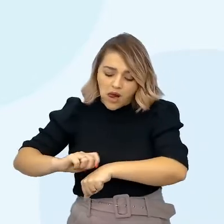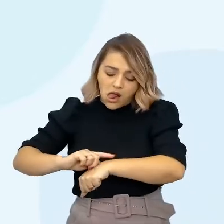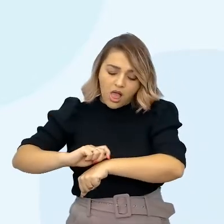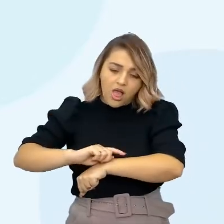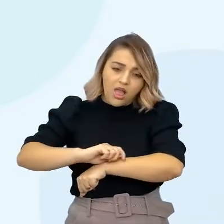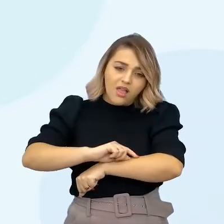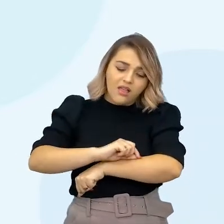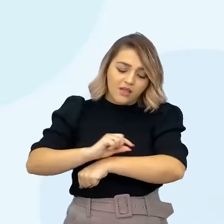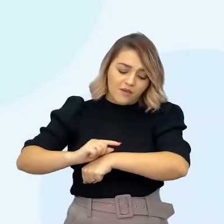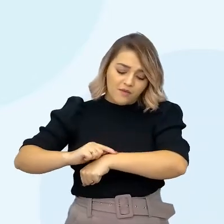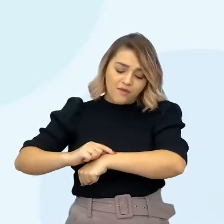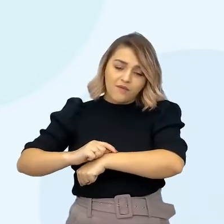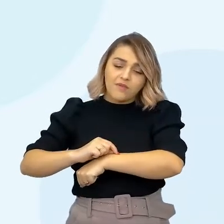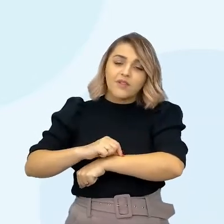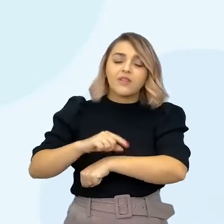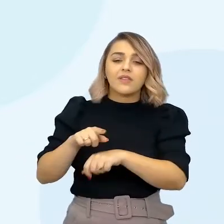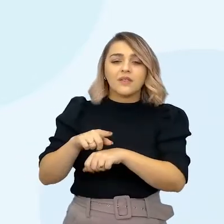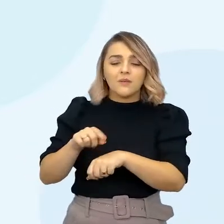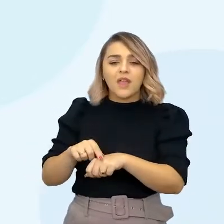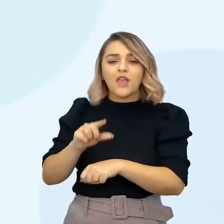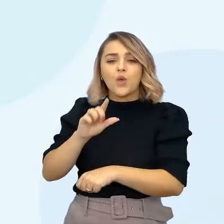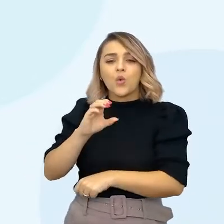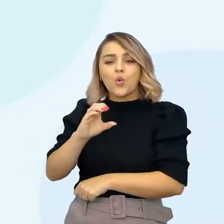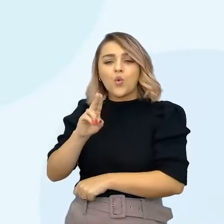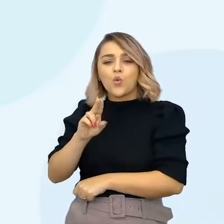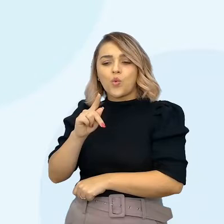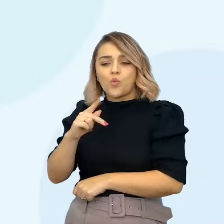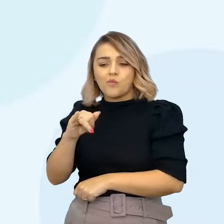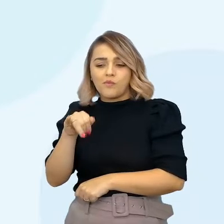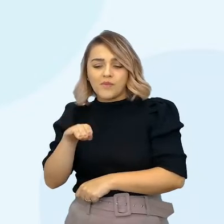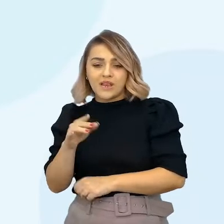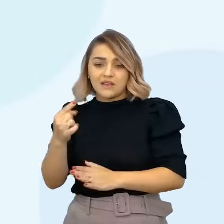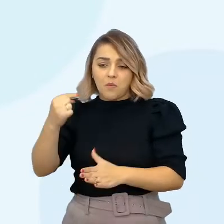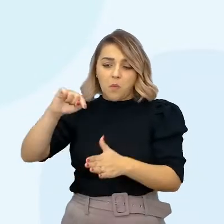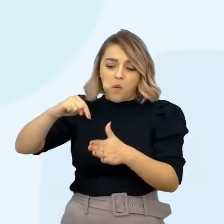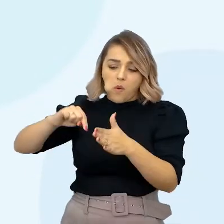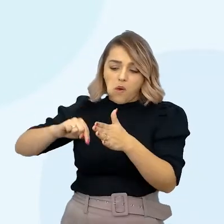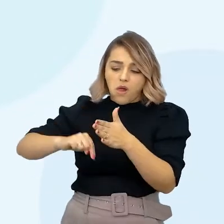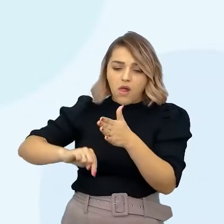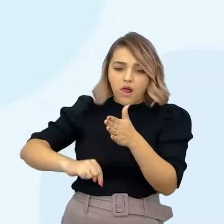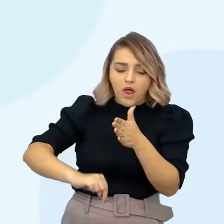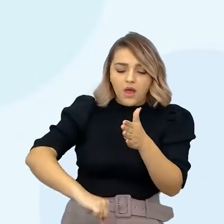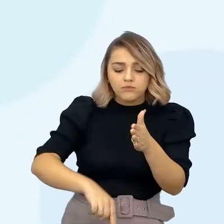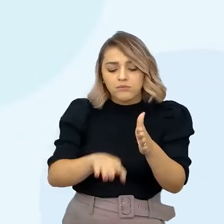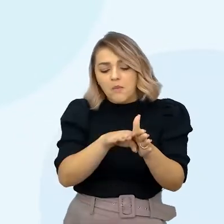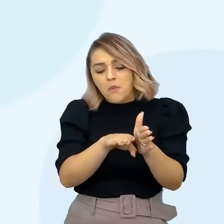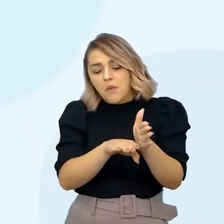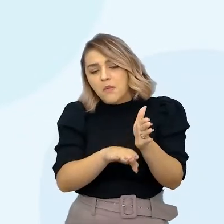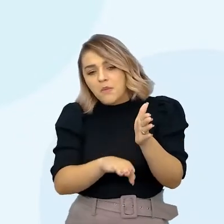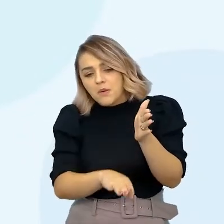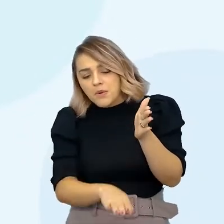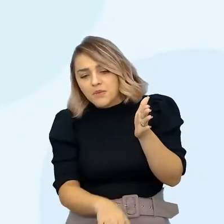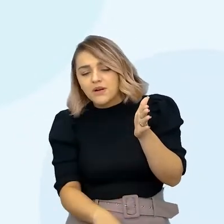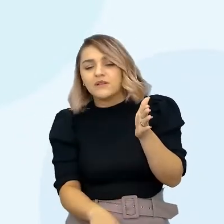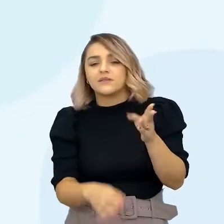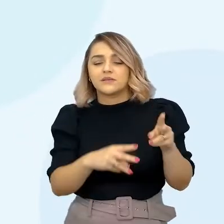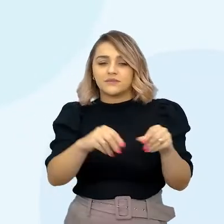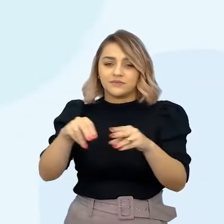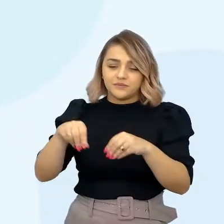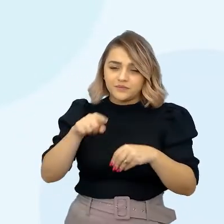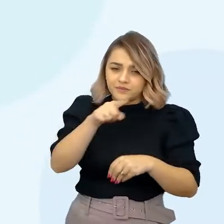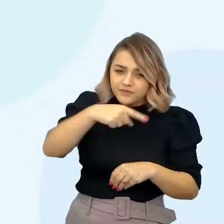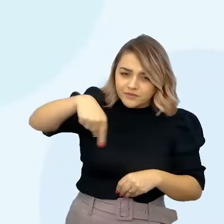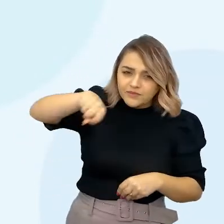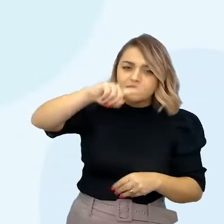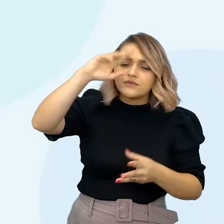as rochas de forma lenta no relevo da Terra. Para que você tenha ideia de como esse processo de formação do solo é